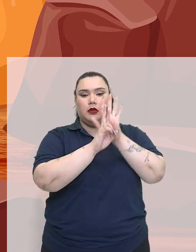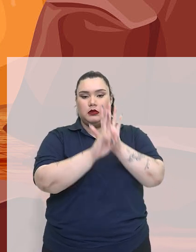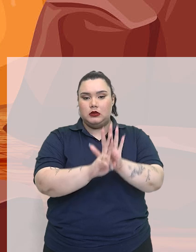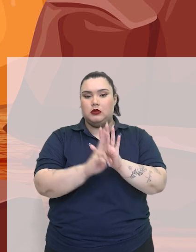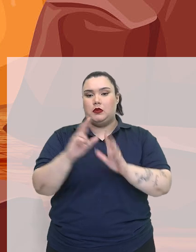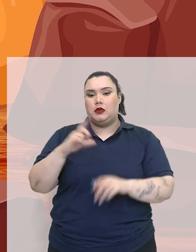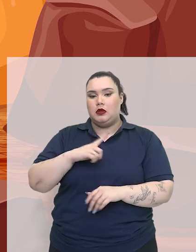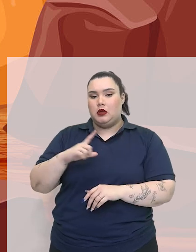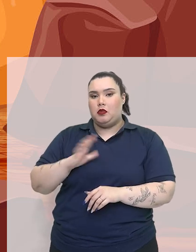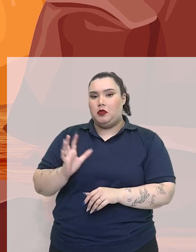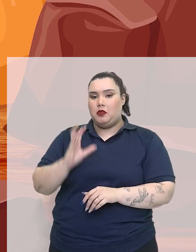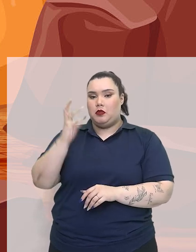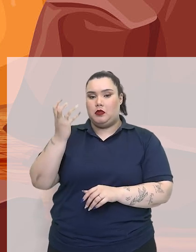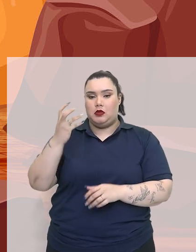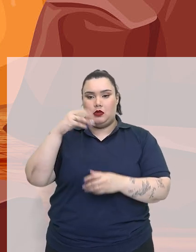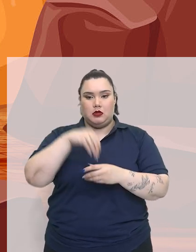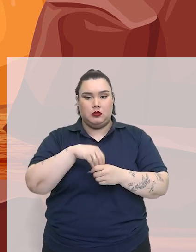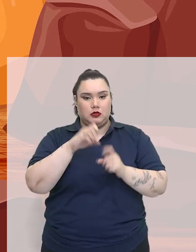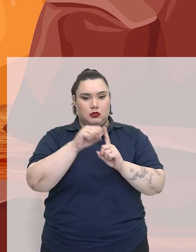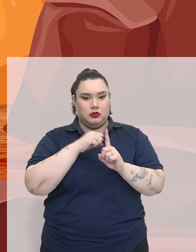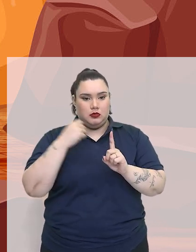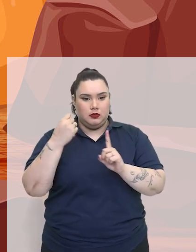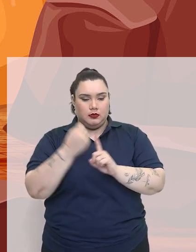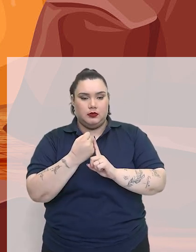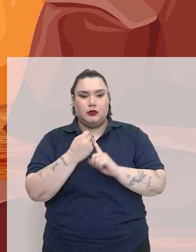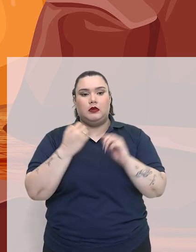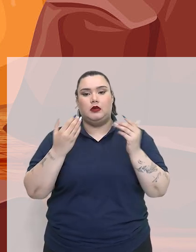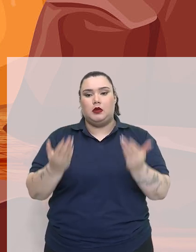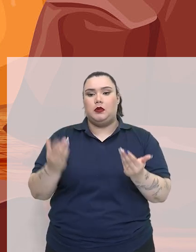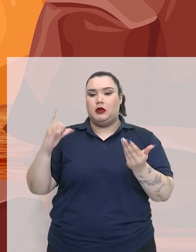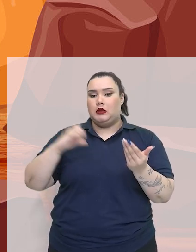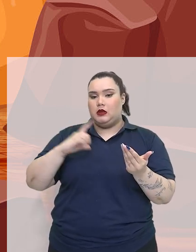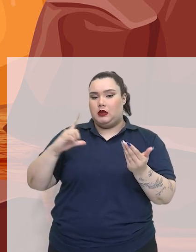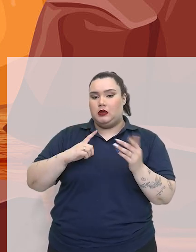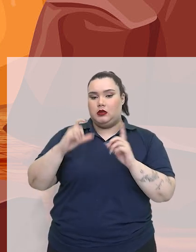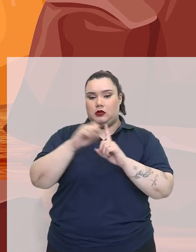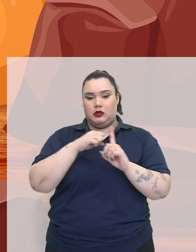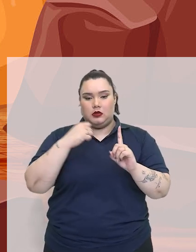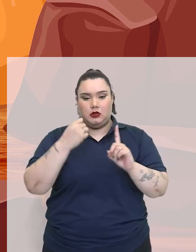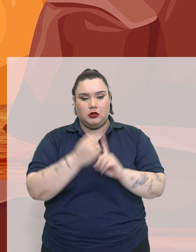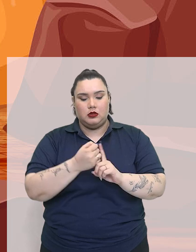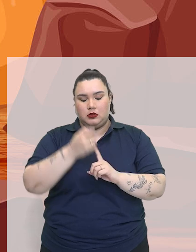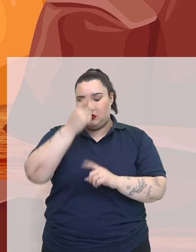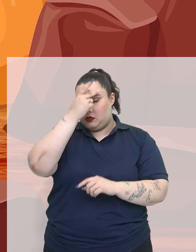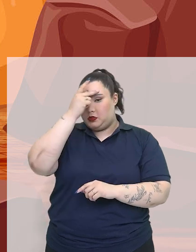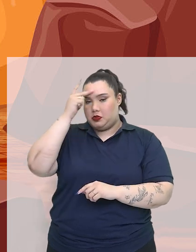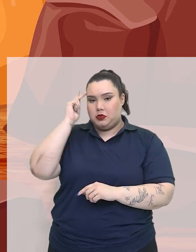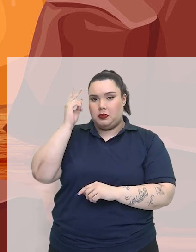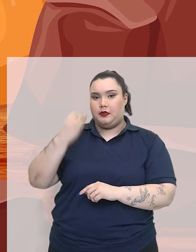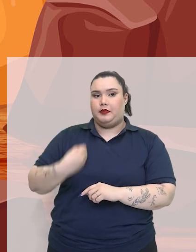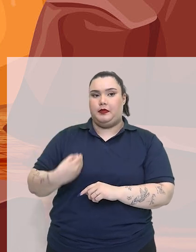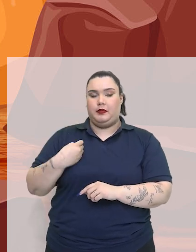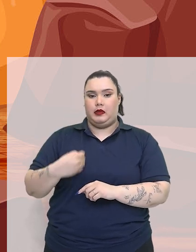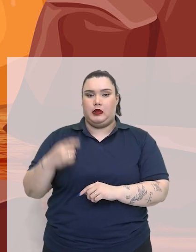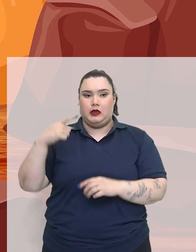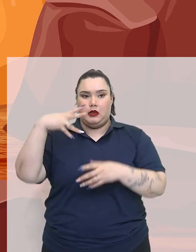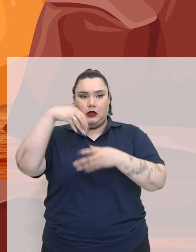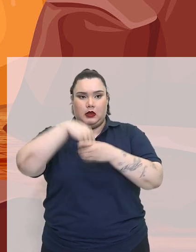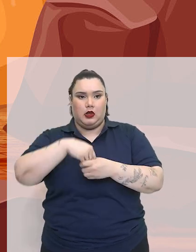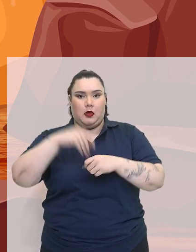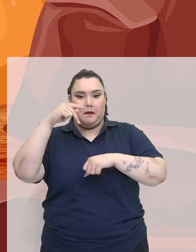que ocorria ali naquela sociedade, né? Então, existia uma sociedade, né, de indivíduos que viviam nessas